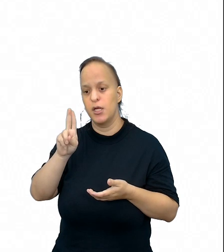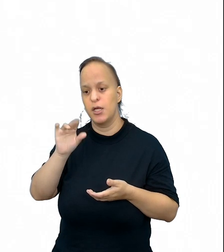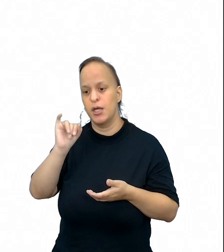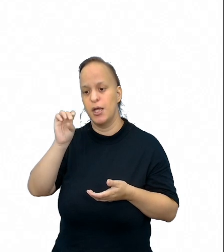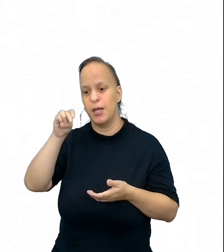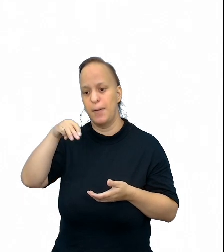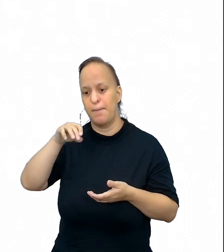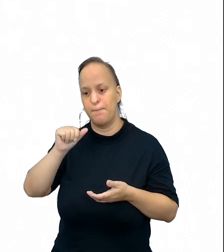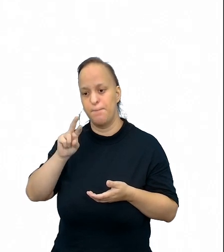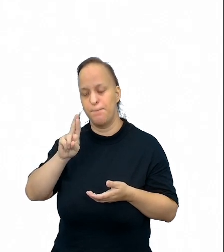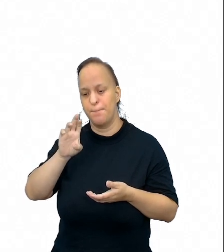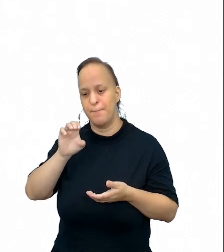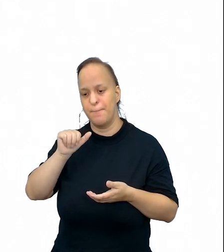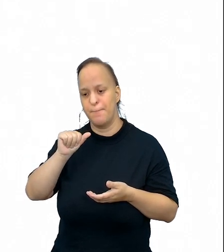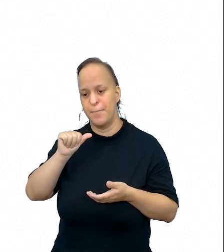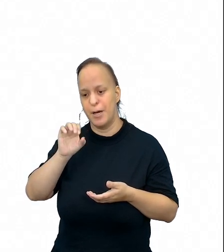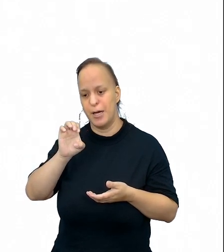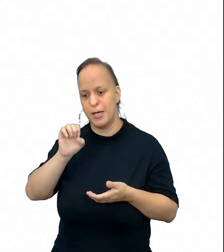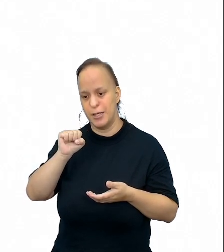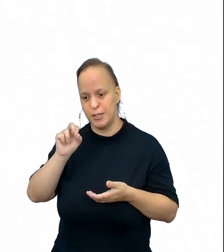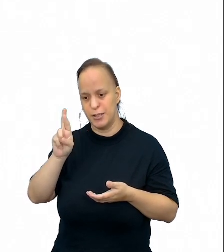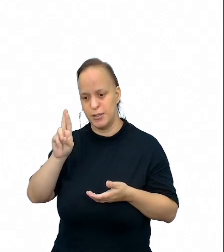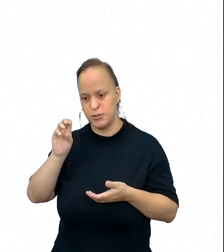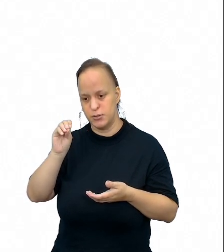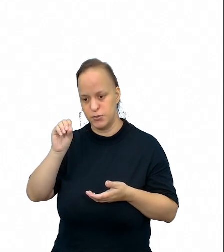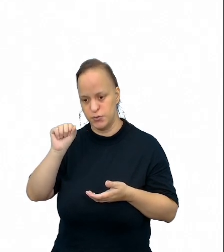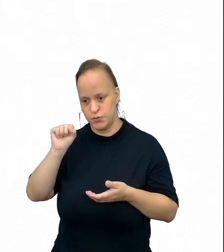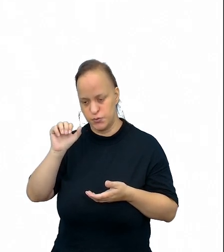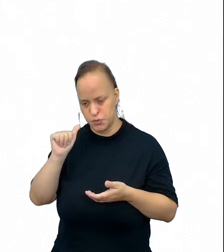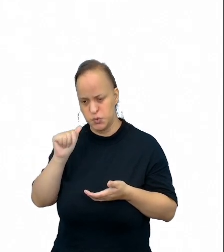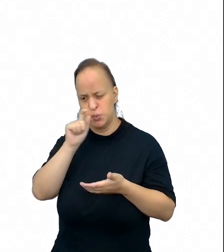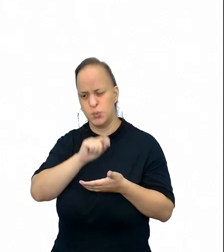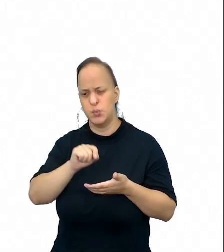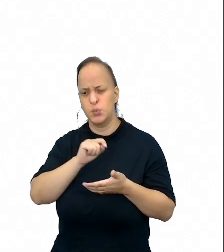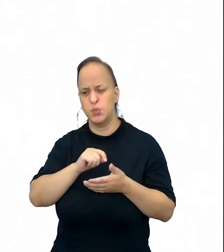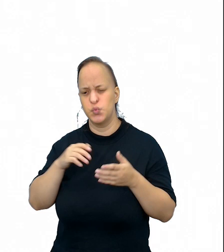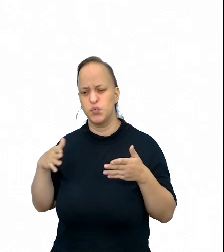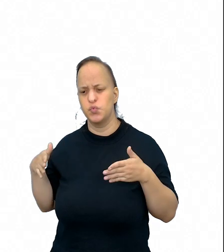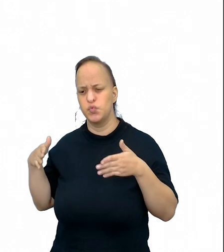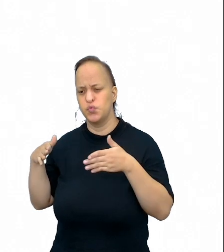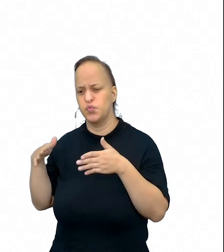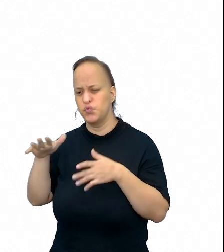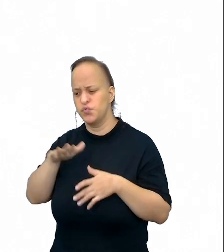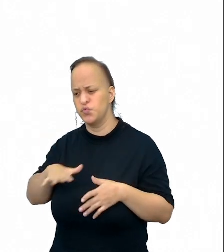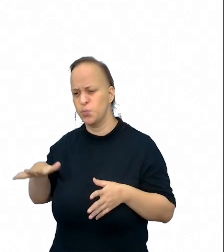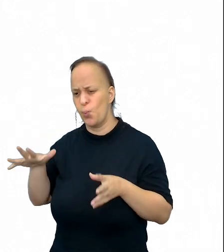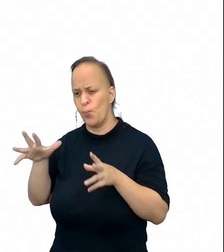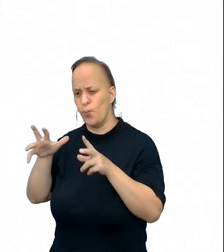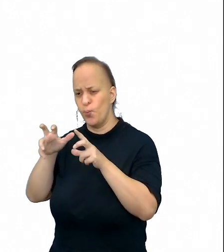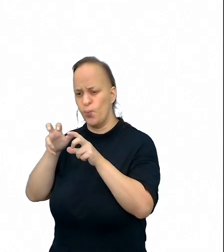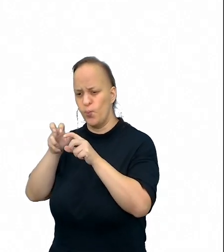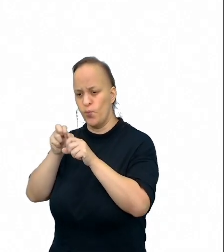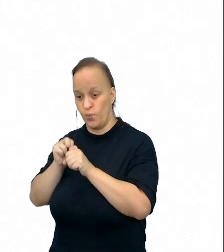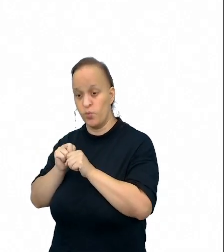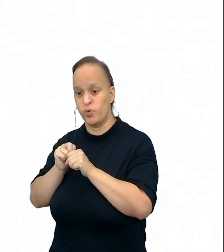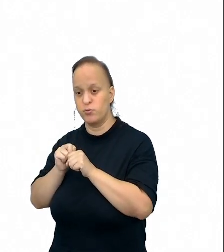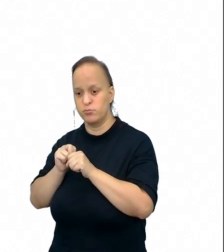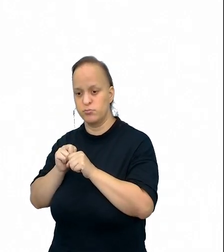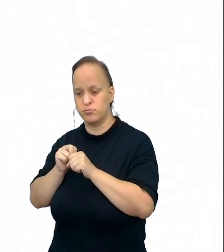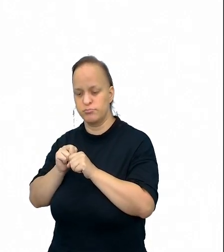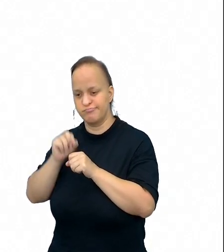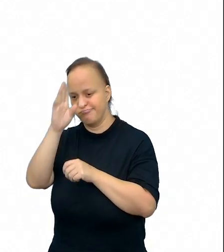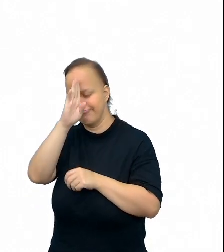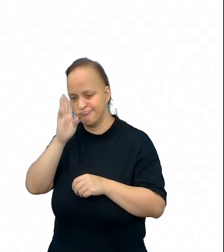cultura regional do sertão brasileiro, dentre outras, né, de aspectos muito importantes que traz aí